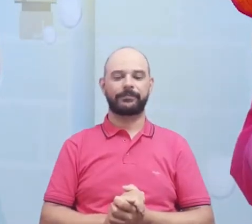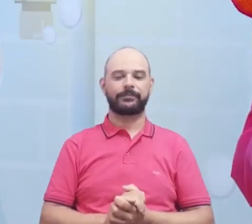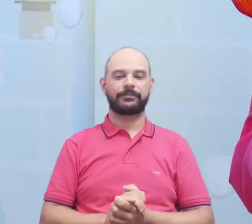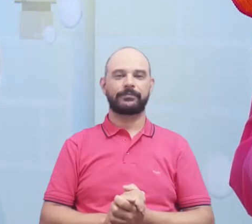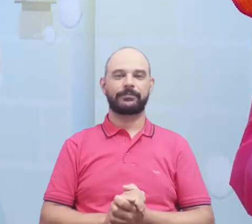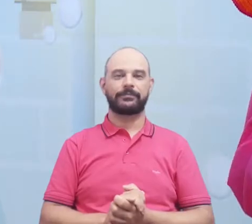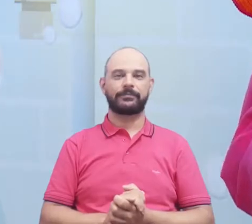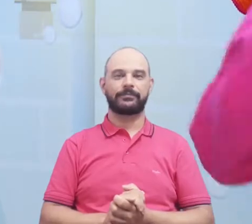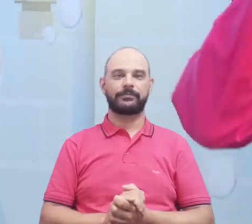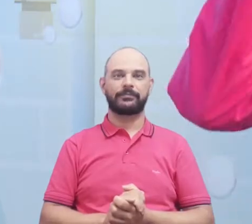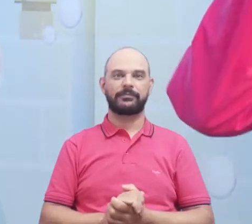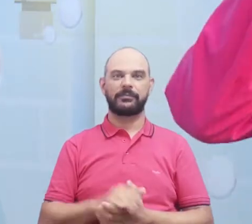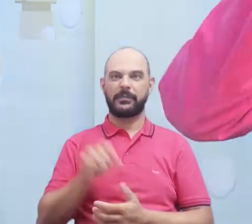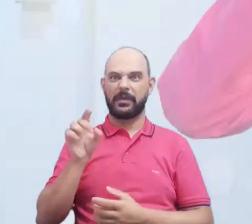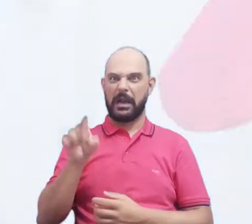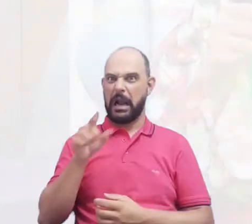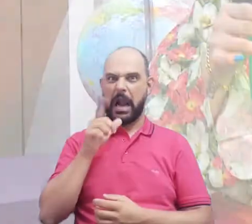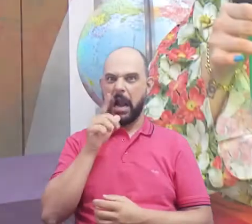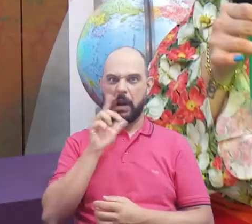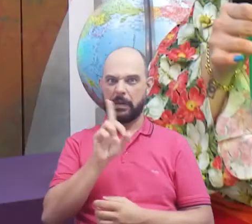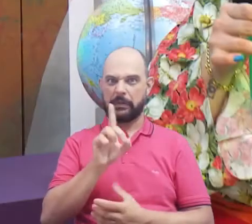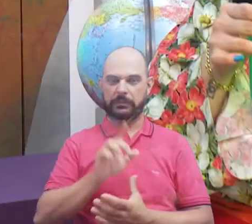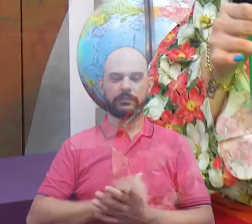Mas não dessa água.